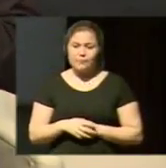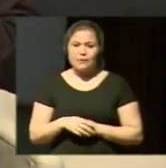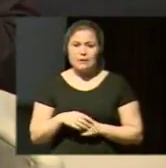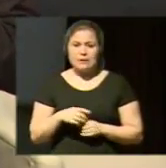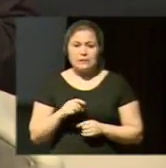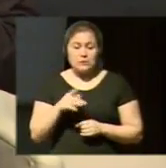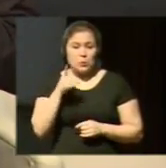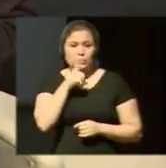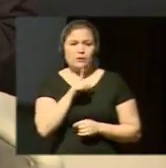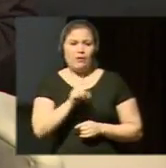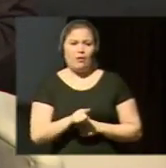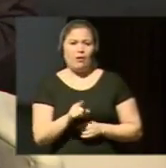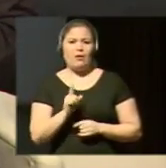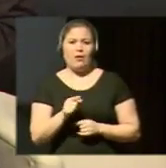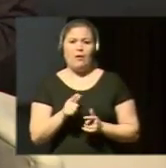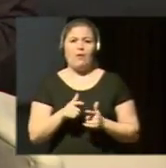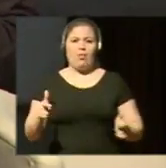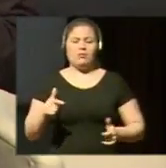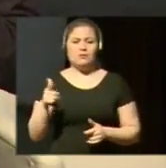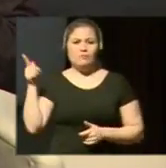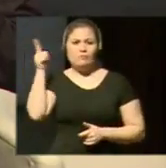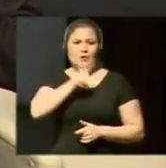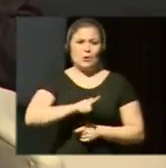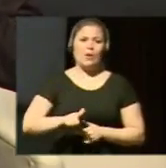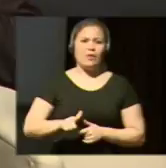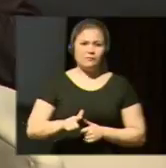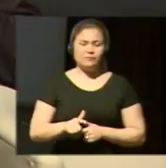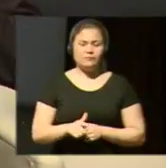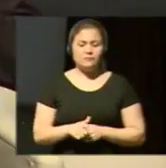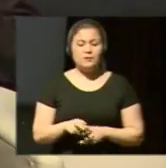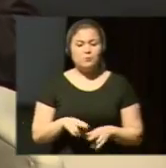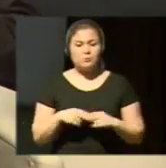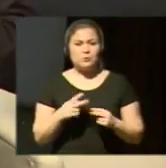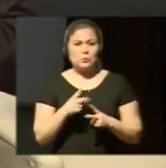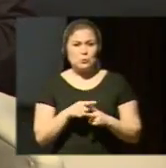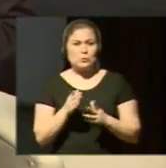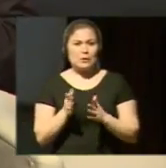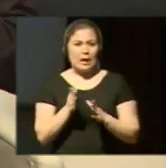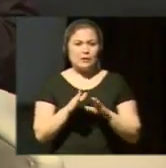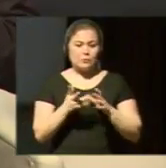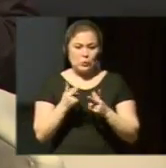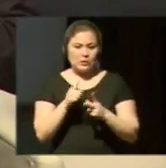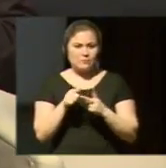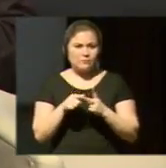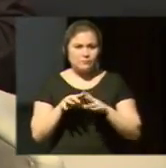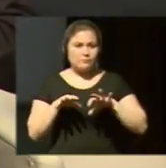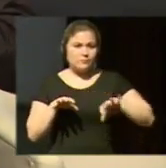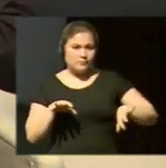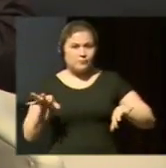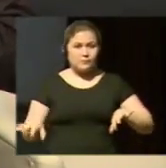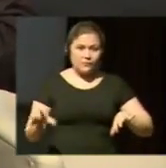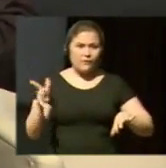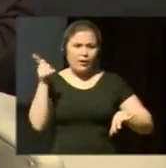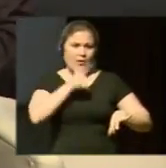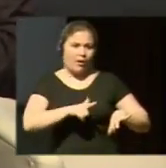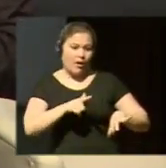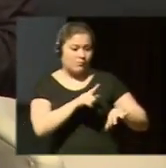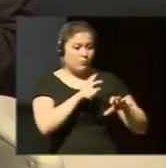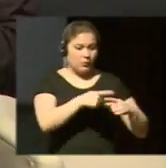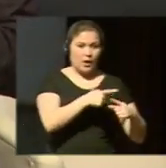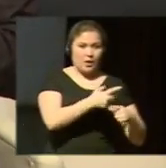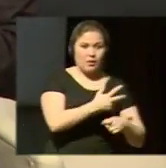se consegue isso, é uma grande vitória. Então os dois lados vão ganhar. Esses idosos se interessam pelos